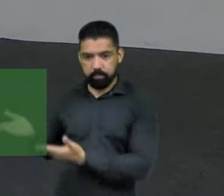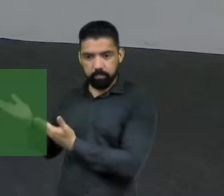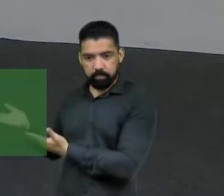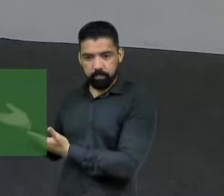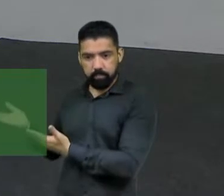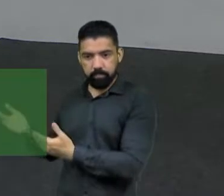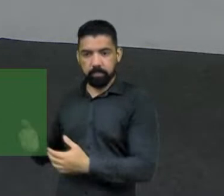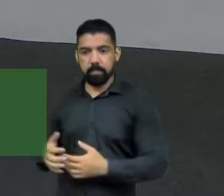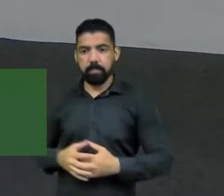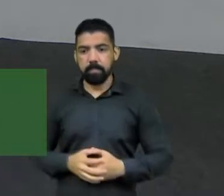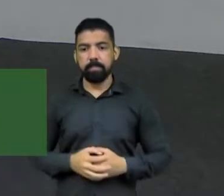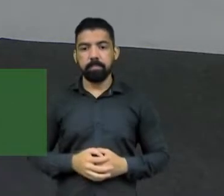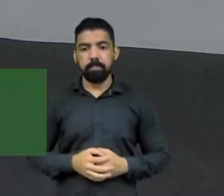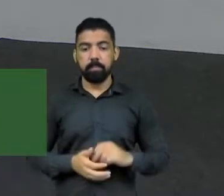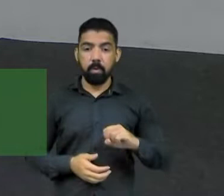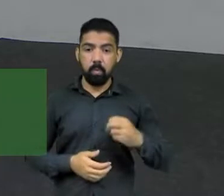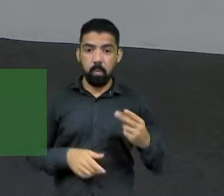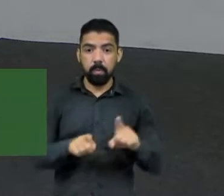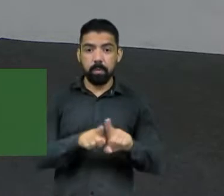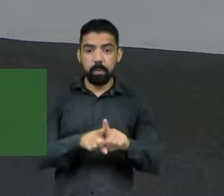hemosse.ce.gov.br ou pelo telefone